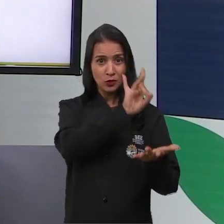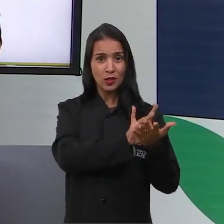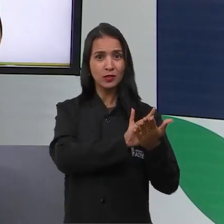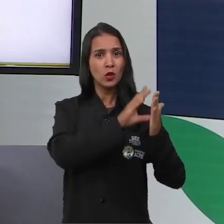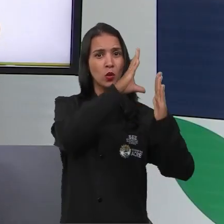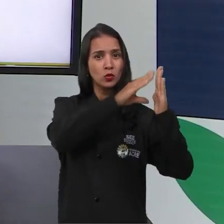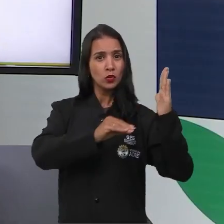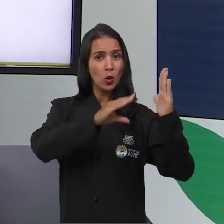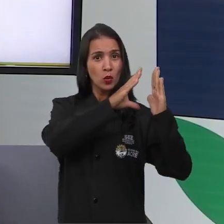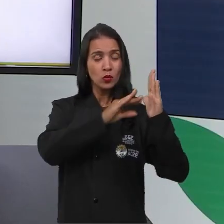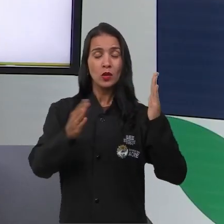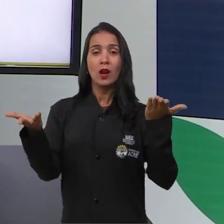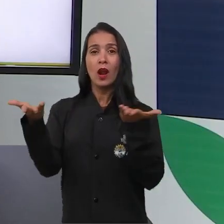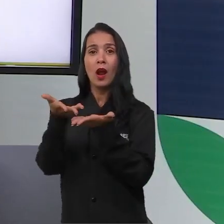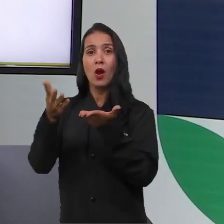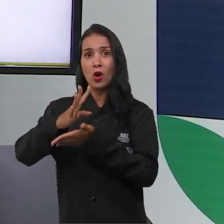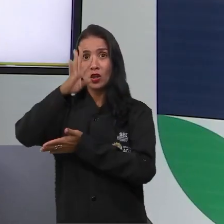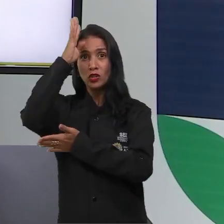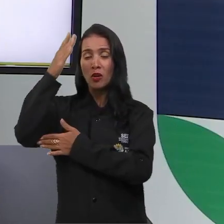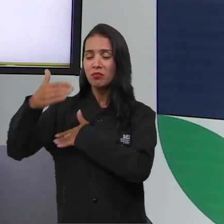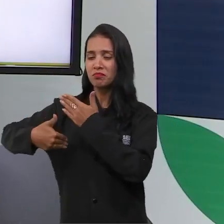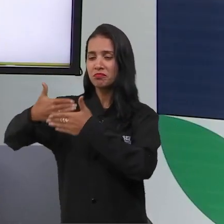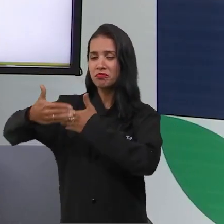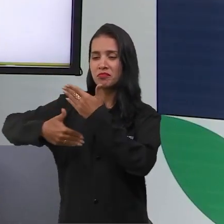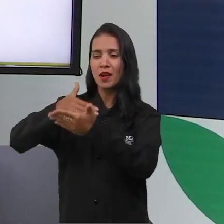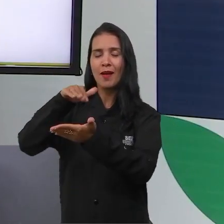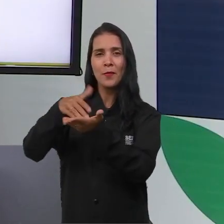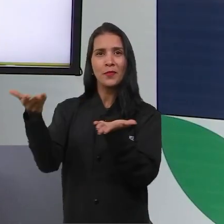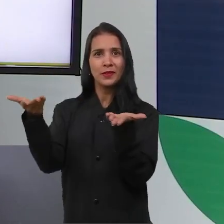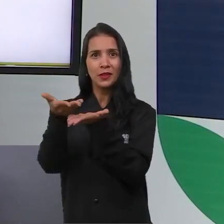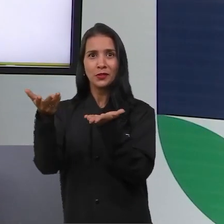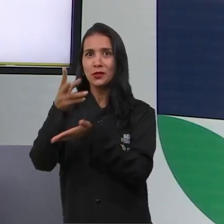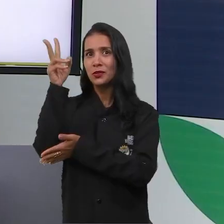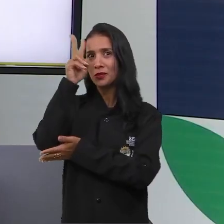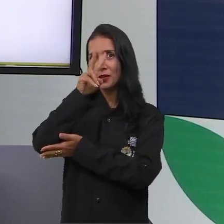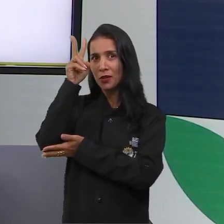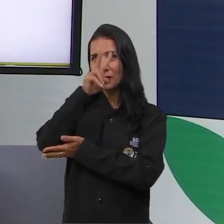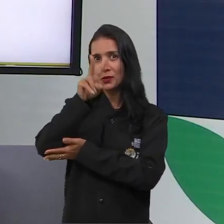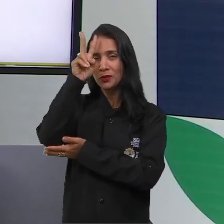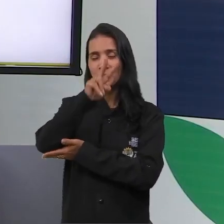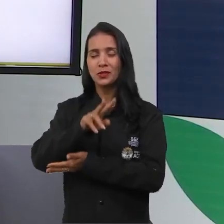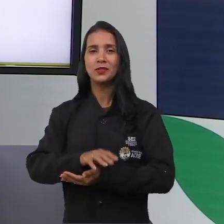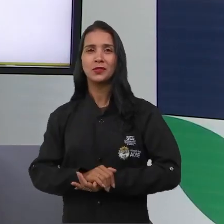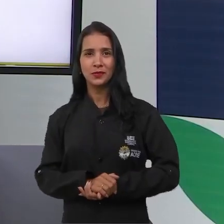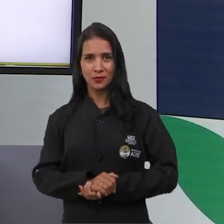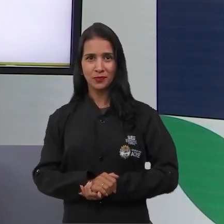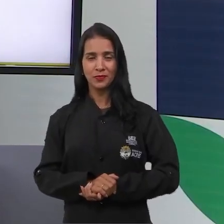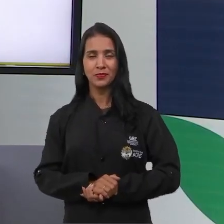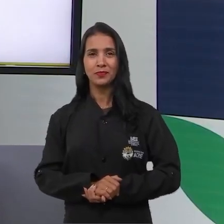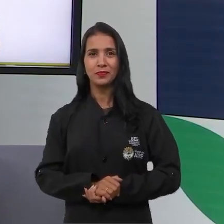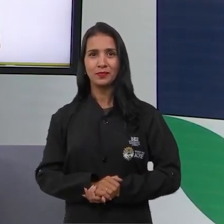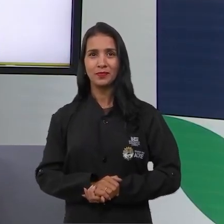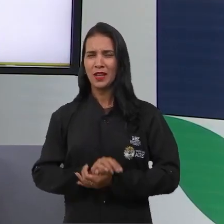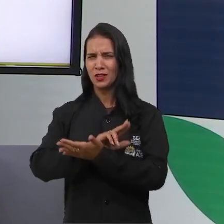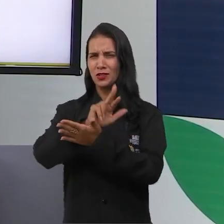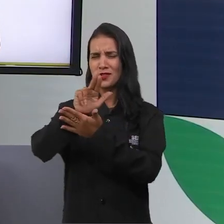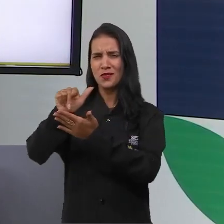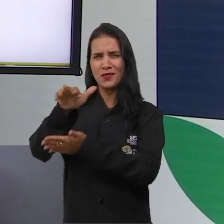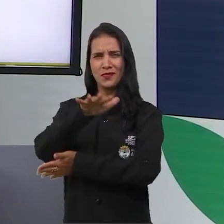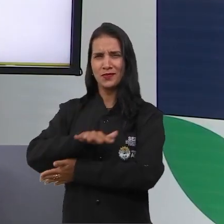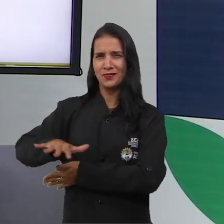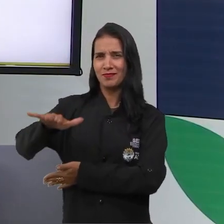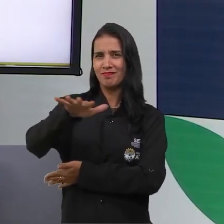se perpetua na nossa sociedade, na nossa história, até os dias atuais, em diversas